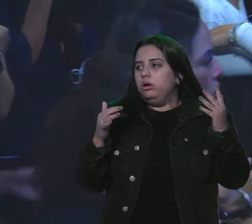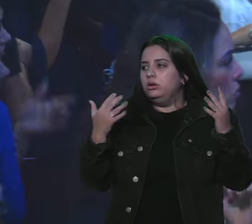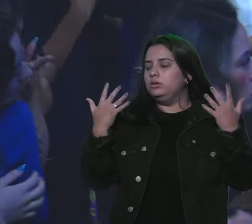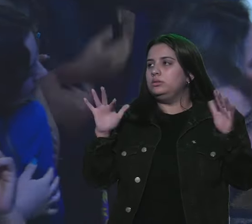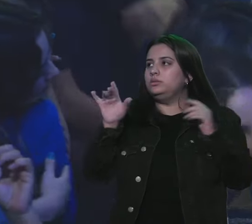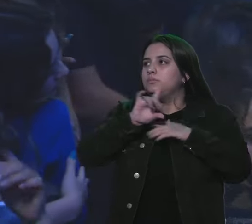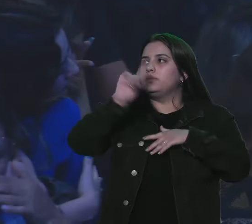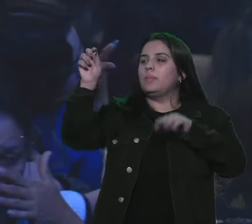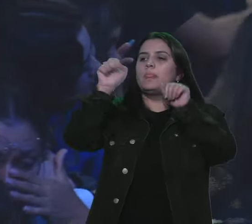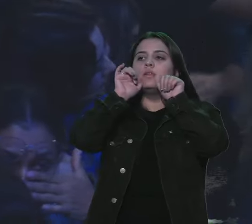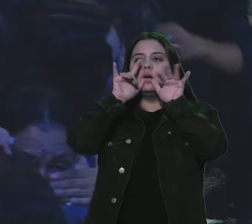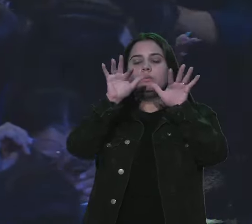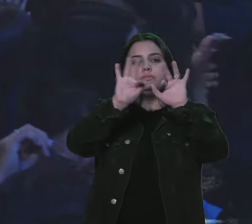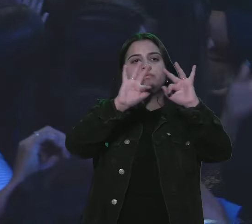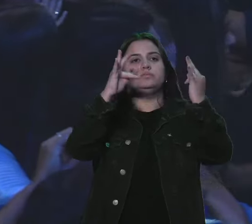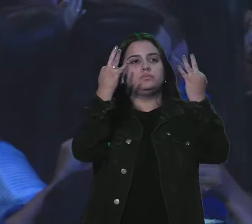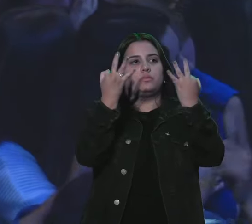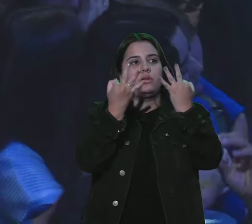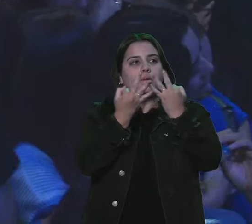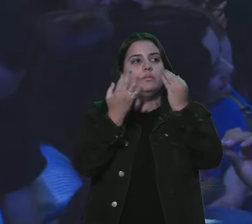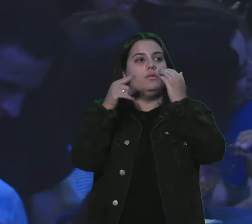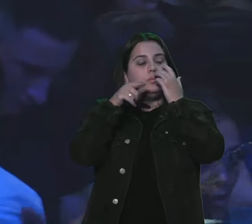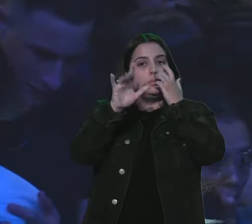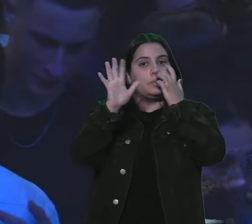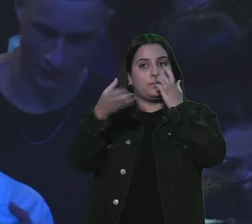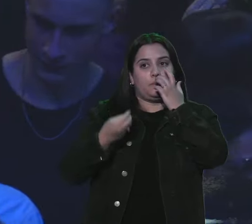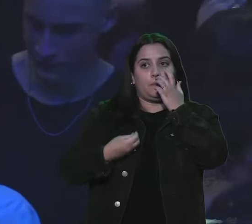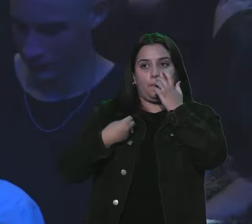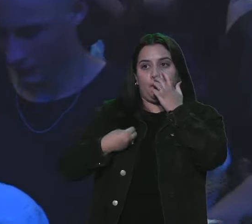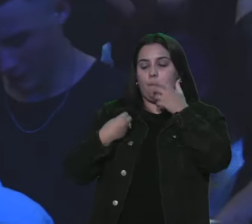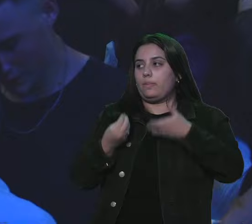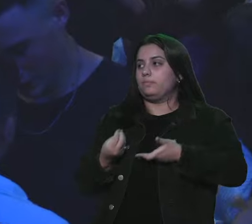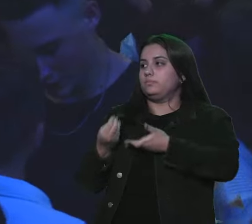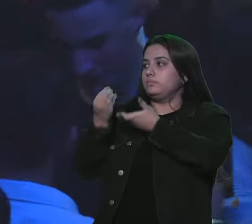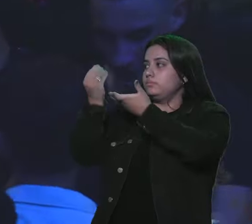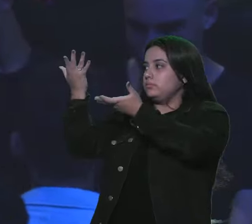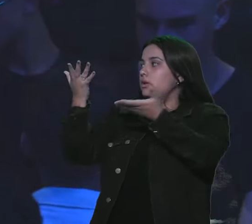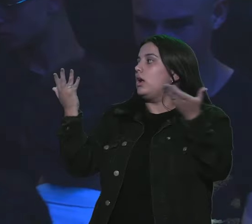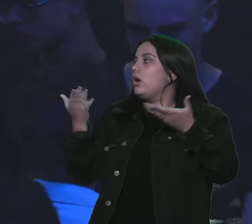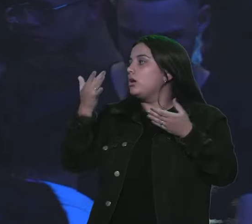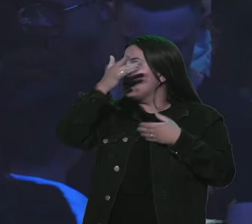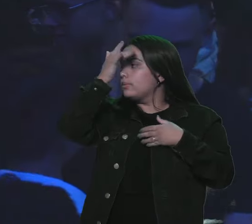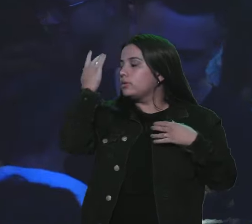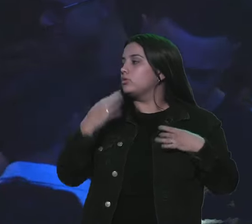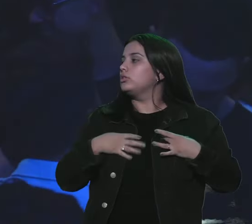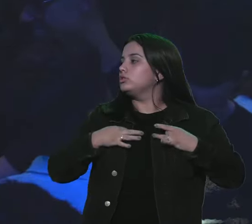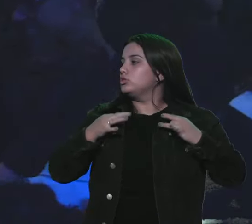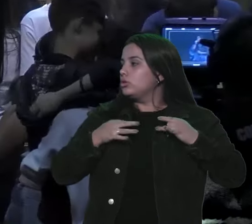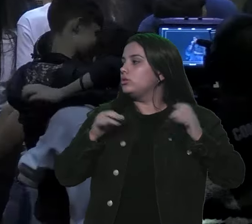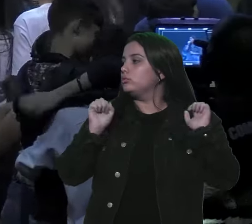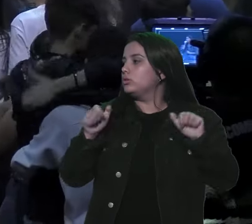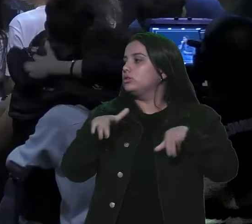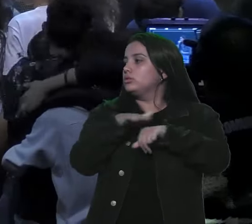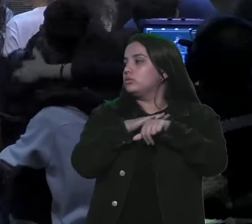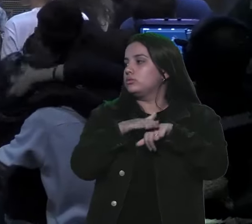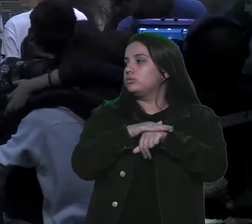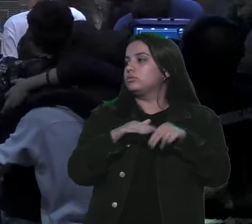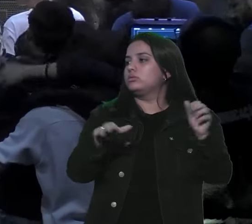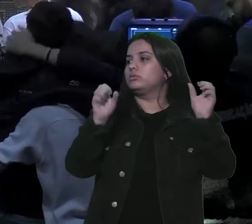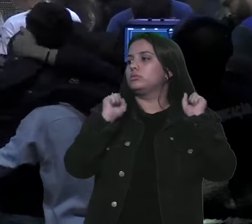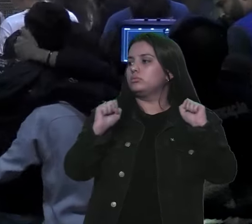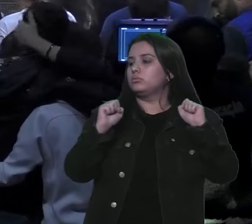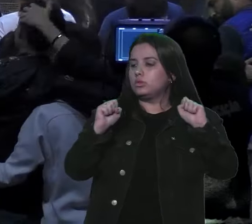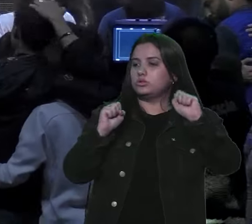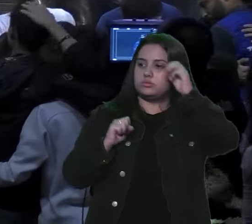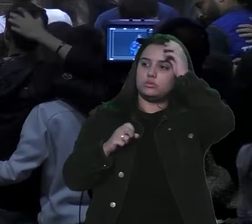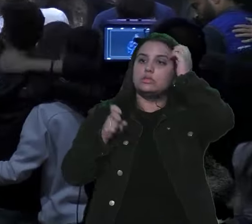Que Deus abençoe a sua vida. Você que entregou a vida para Jesus, eu vou pedir pro povo de colete, venham até eles, tá? E se